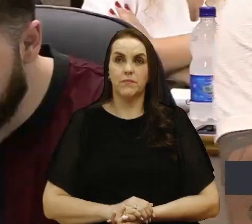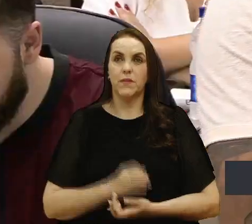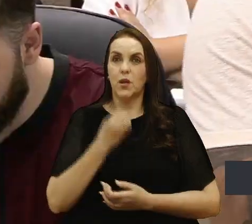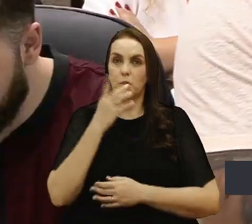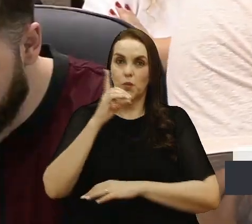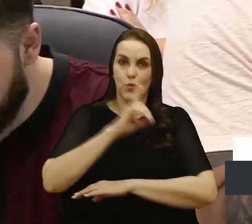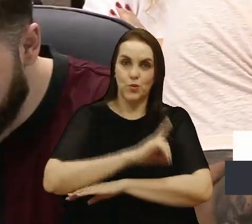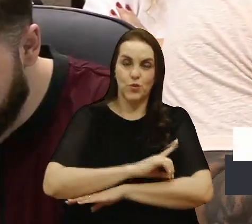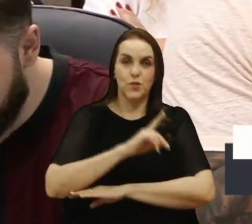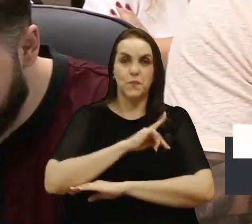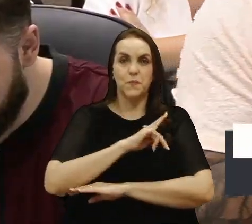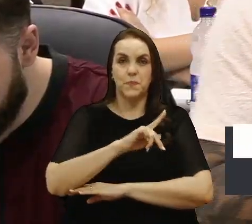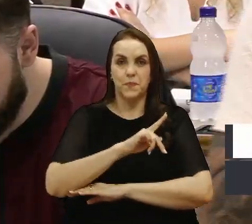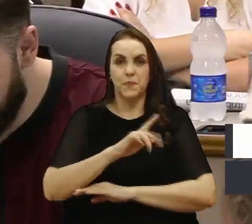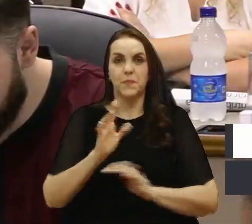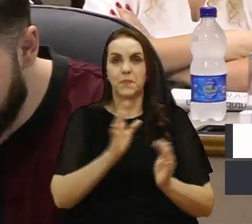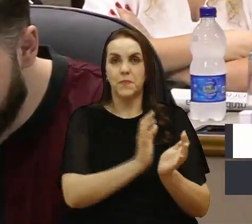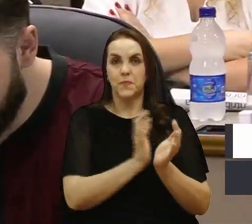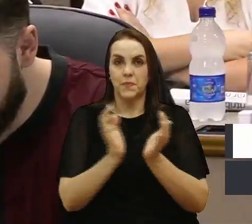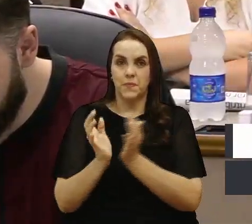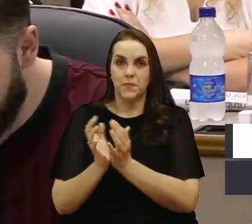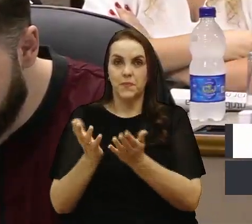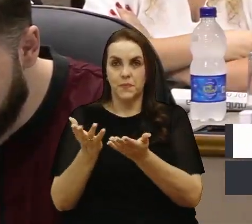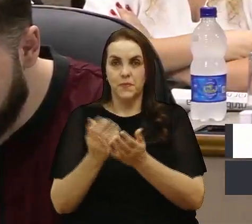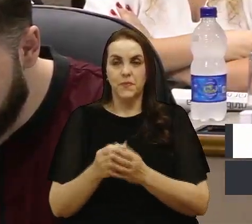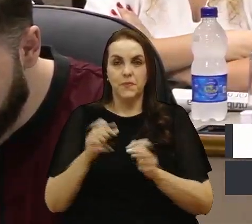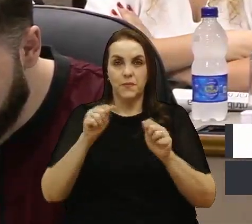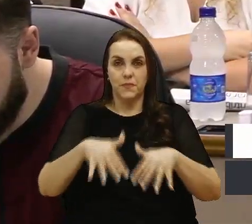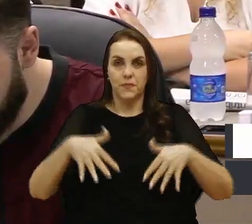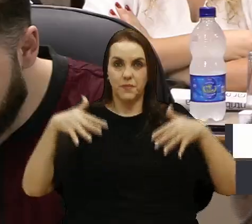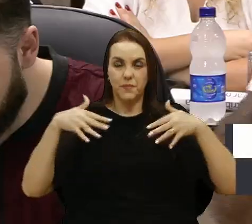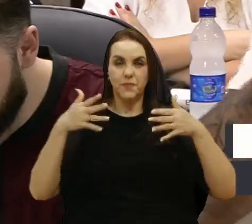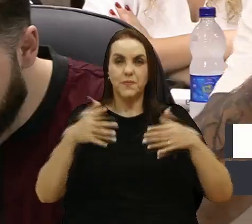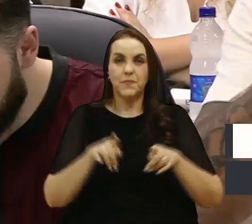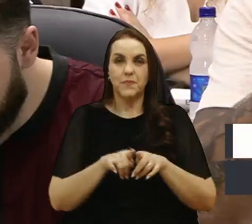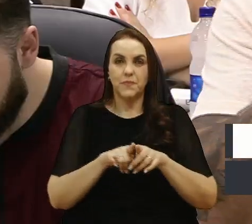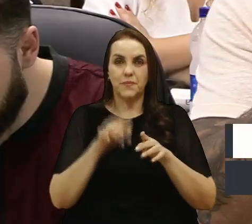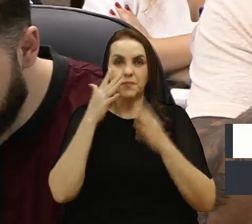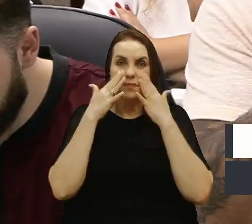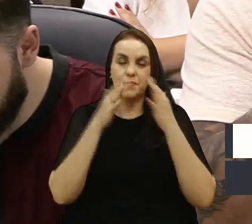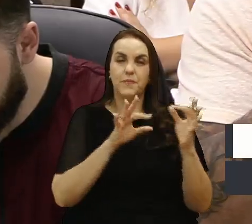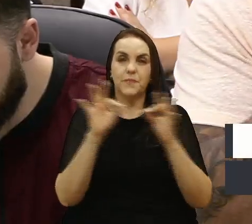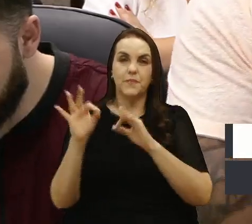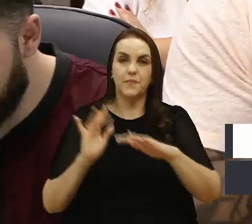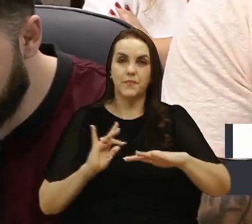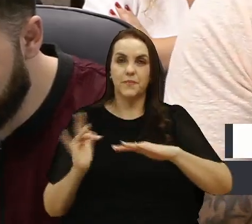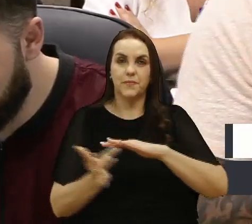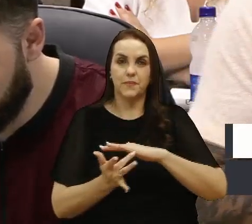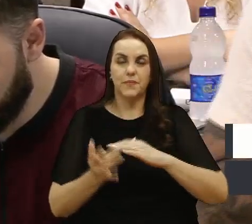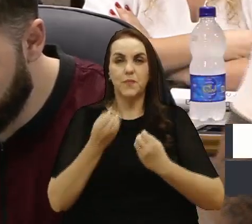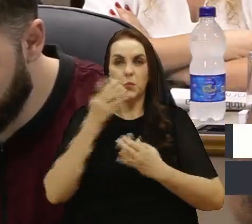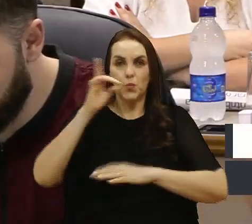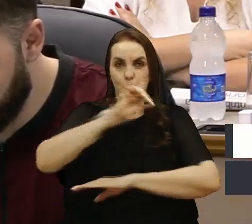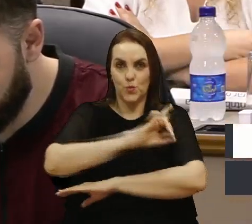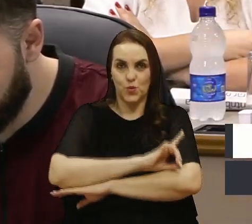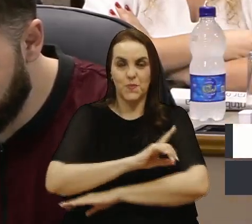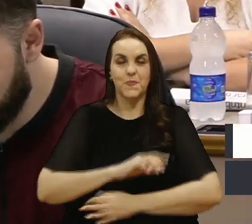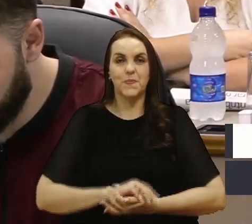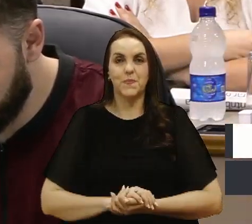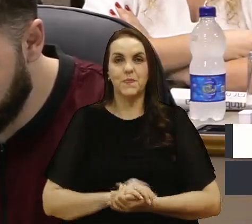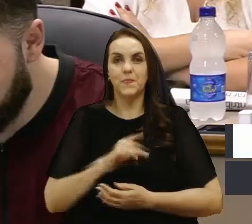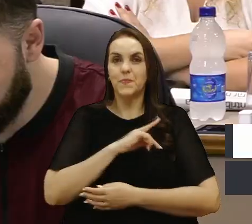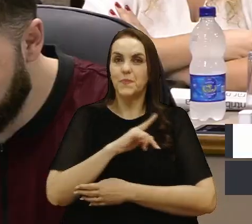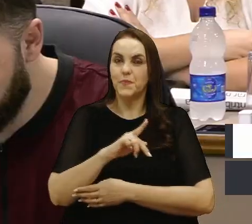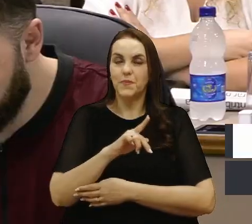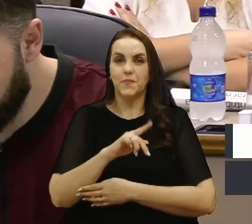Bom dia, senhor presidente, nobres colegas vereadores, quem está aqui no nosso plenário, quem está nos assistindo pelas redes sociais, muito bom dia. Senhor presidente,